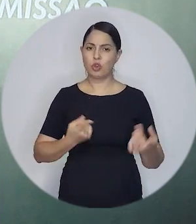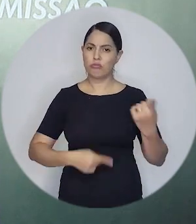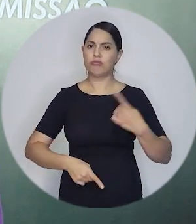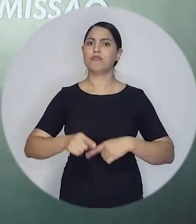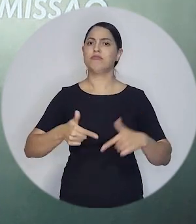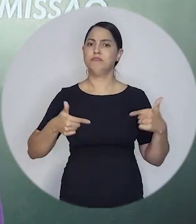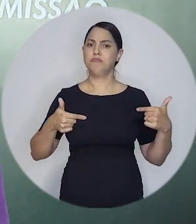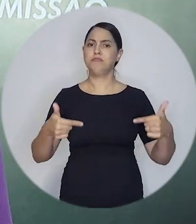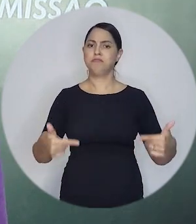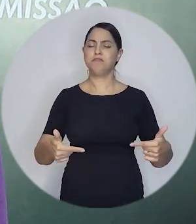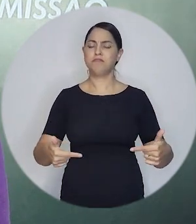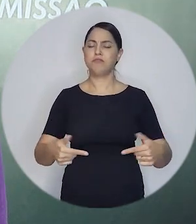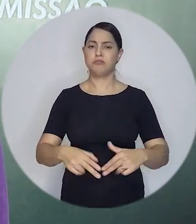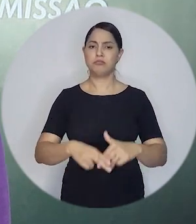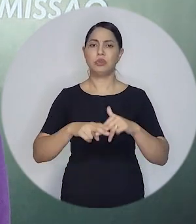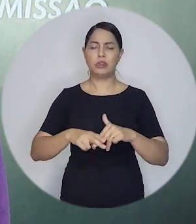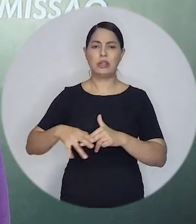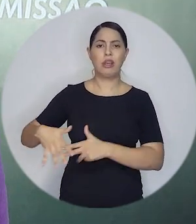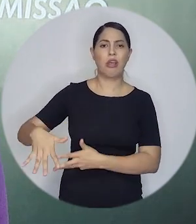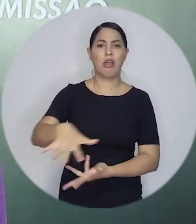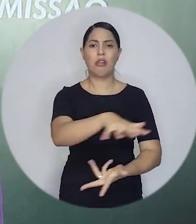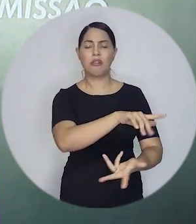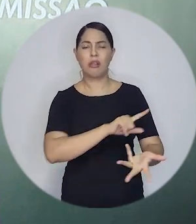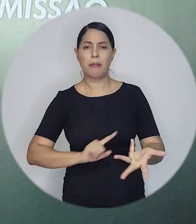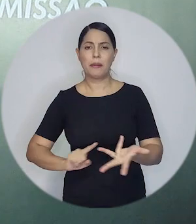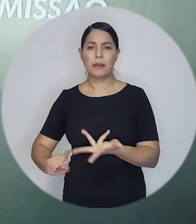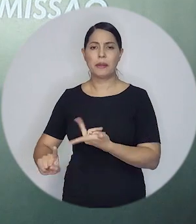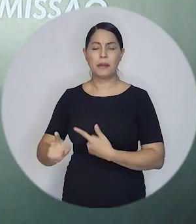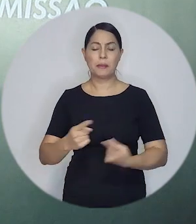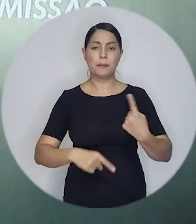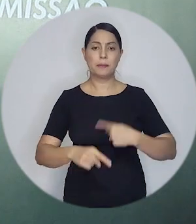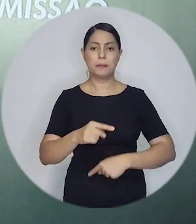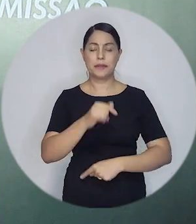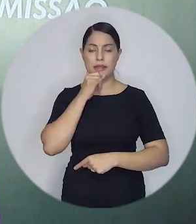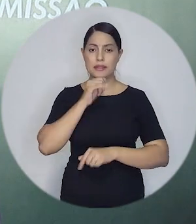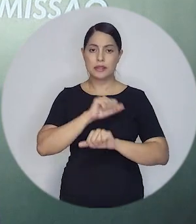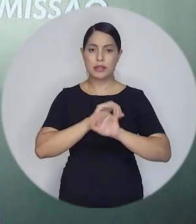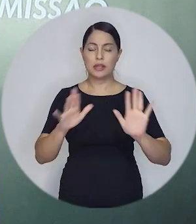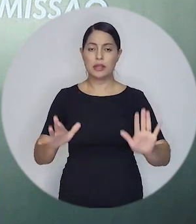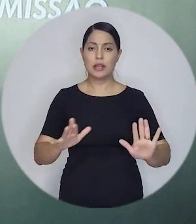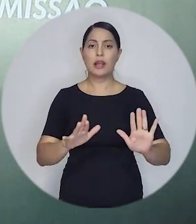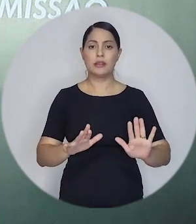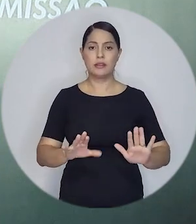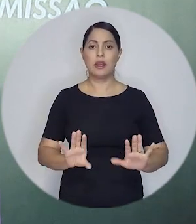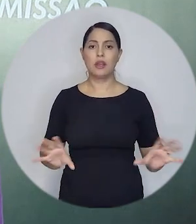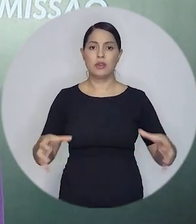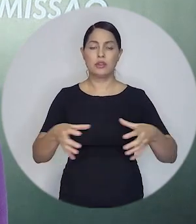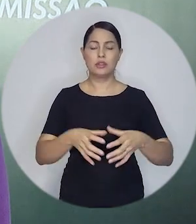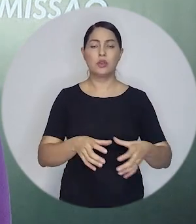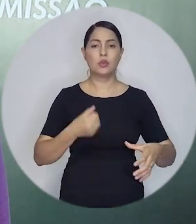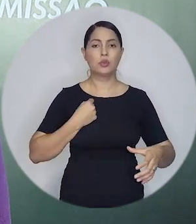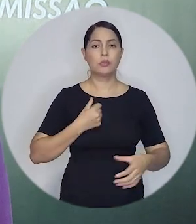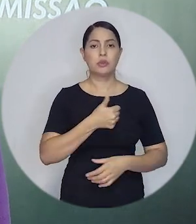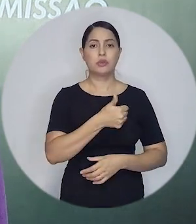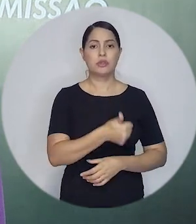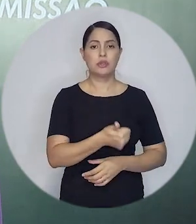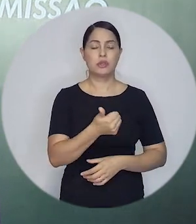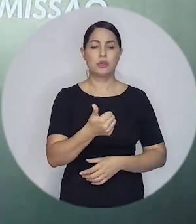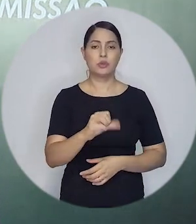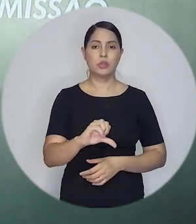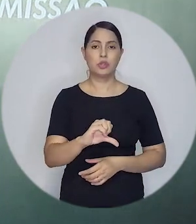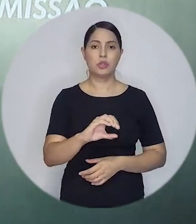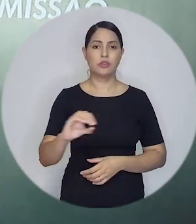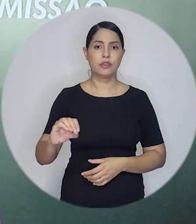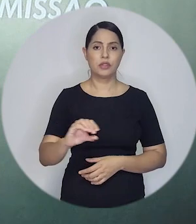tremendo avanço, porque estamos em consonância com regramentos internacionais, como, por exemplo, a Convenção 190 da